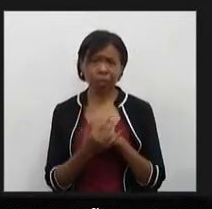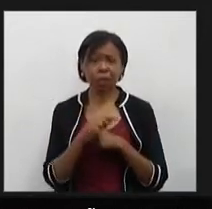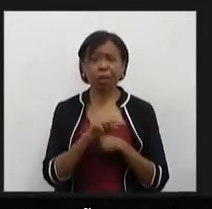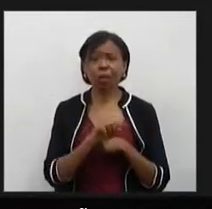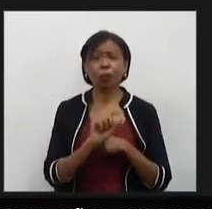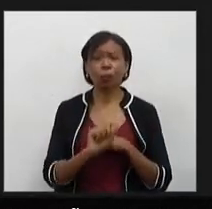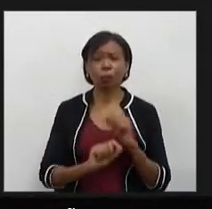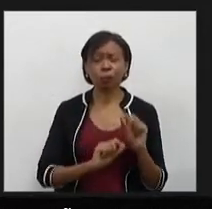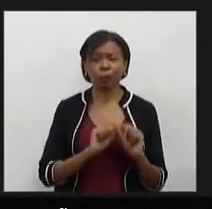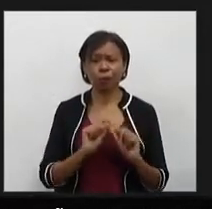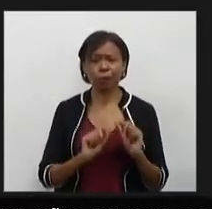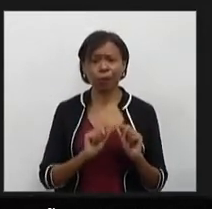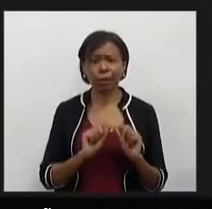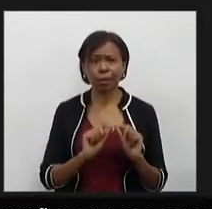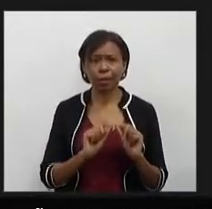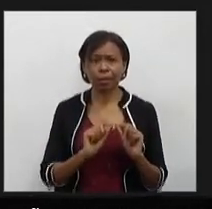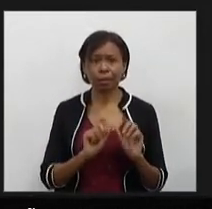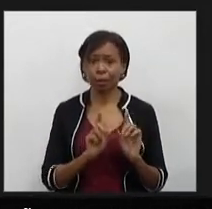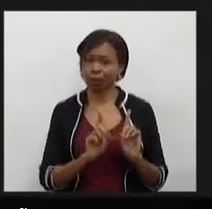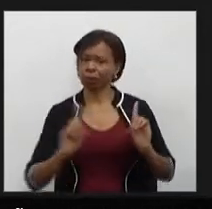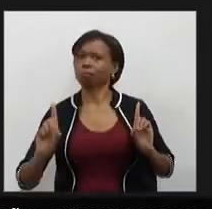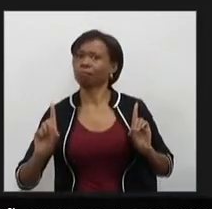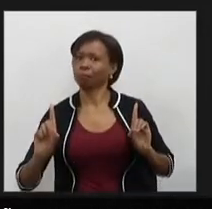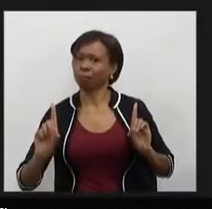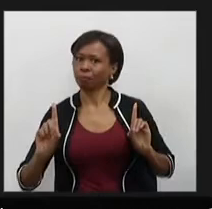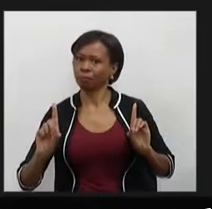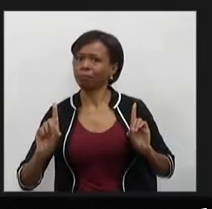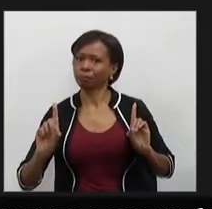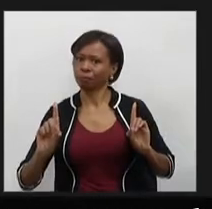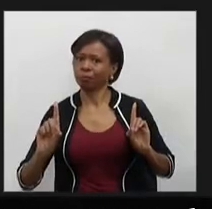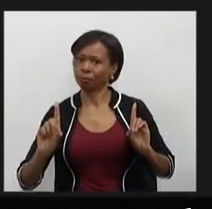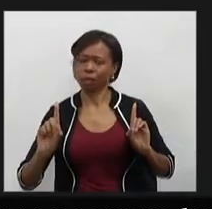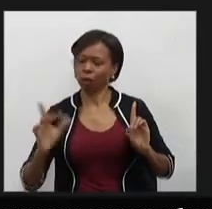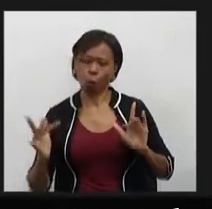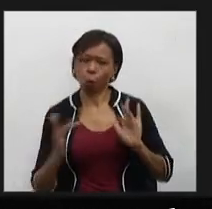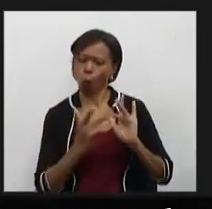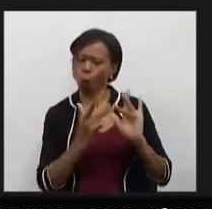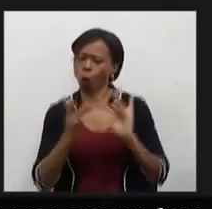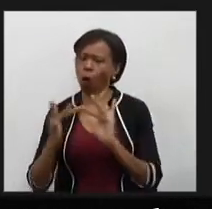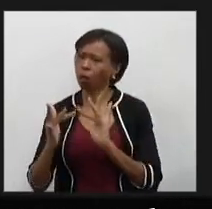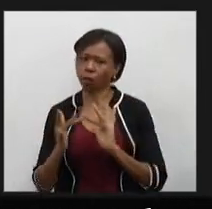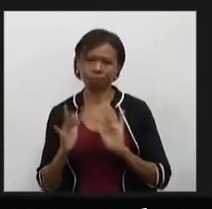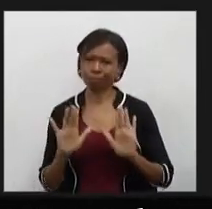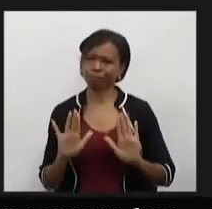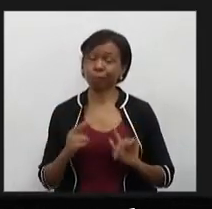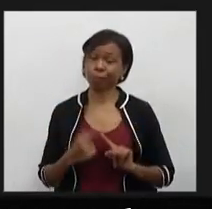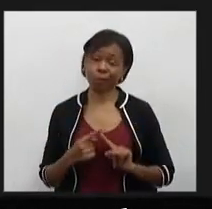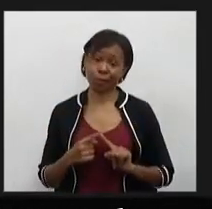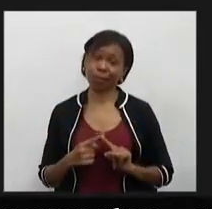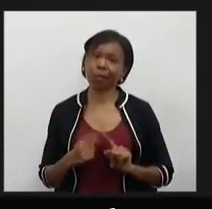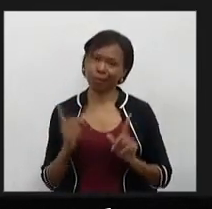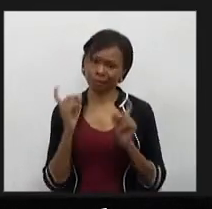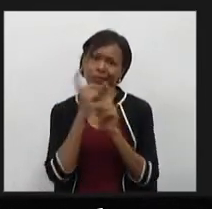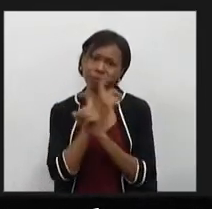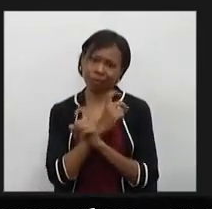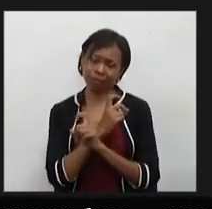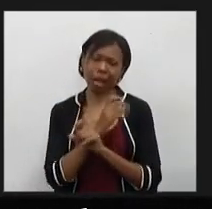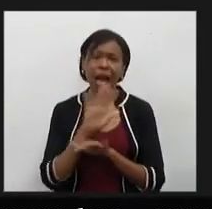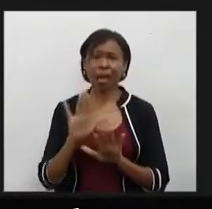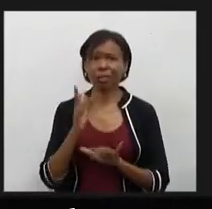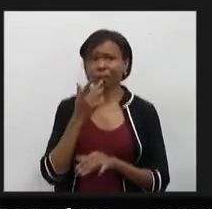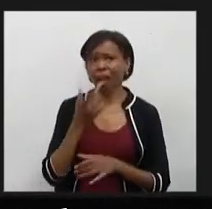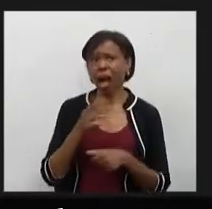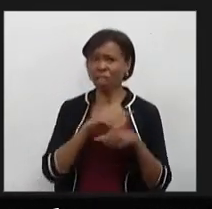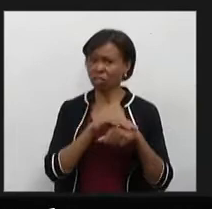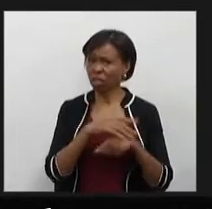afastou de todo mundo, porque assim, eu fico em pânico, né, com medo, porque assim, às vezes as pessoas falam assim, ah, o artrite, o lúpus, não é uma doença